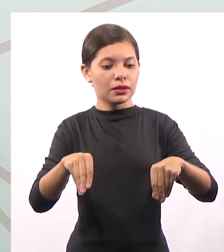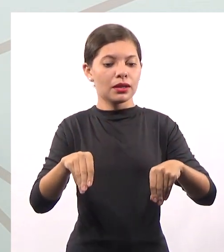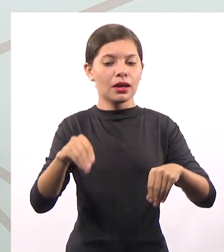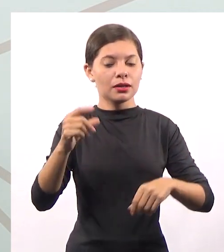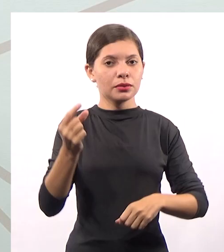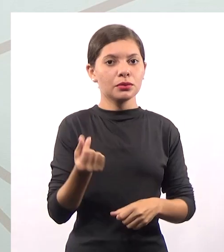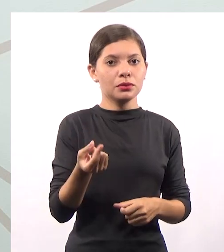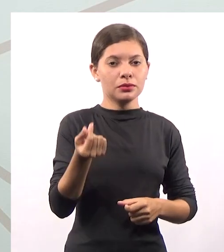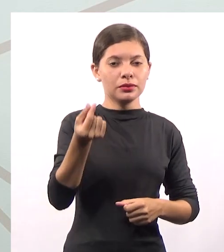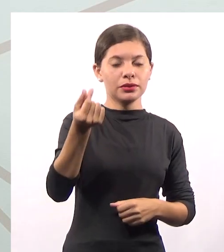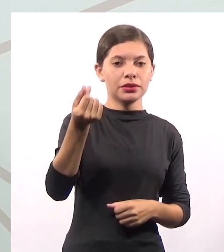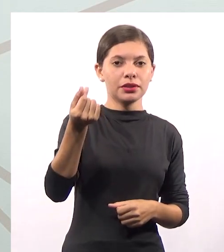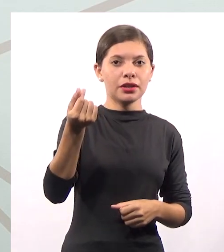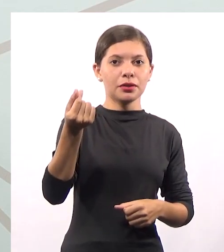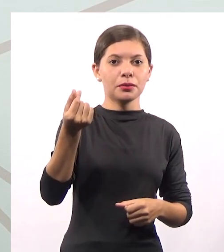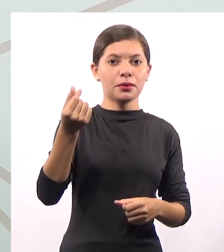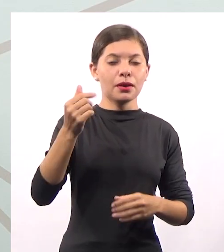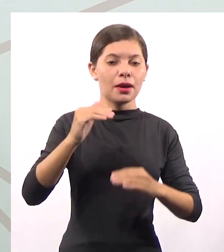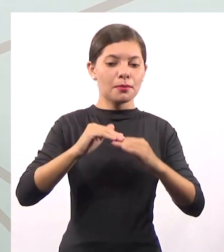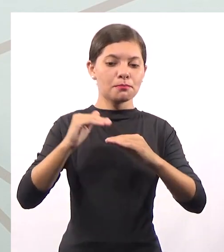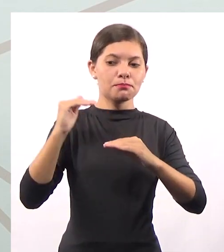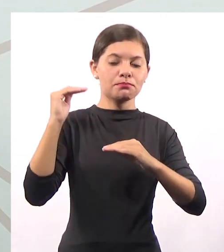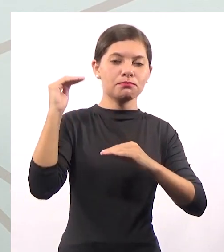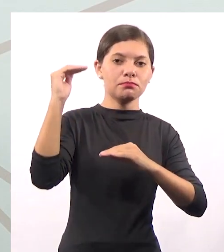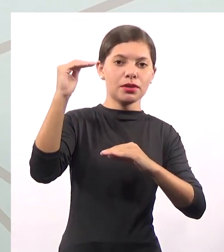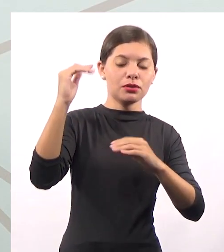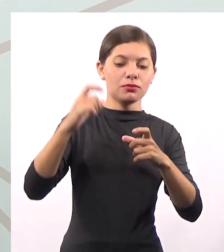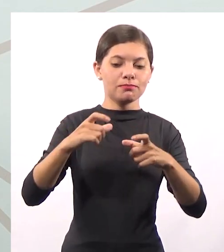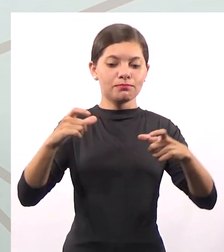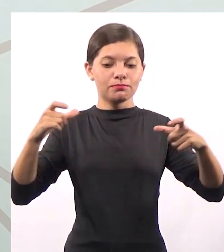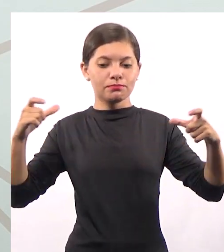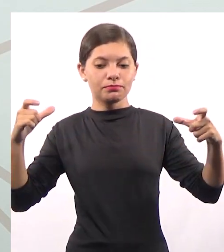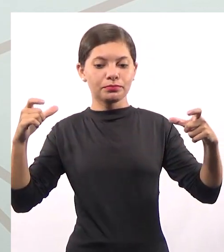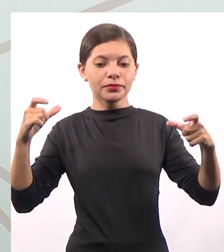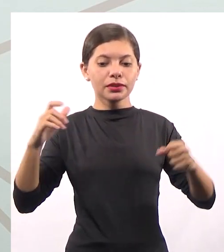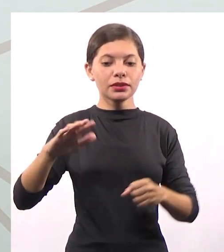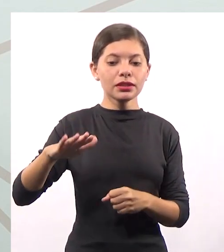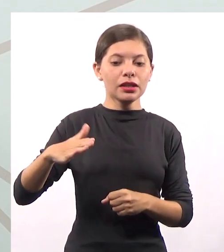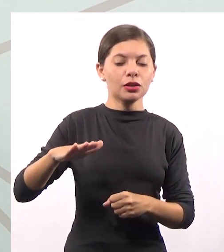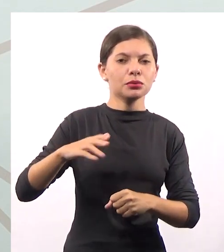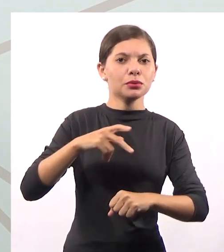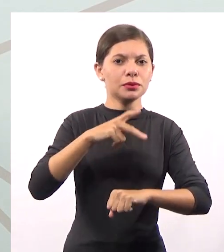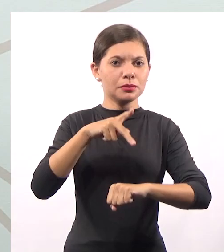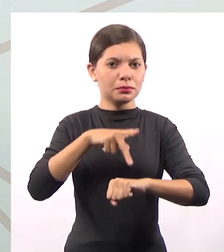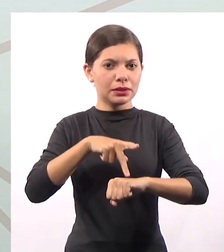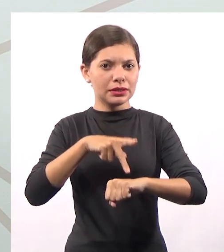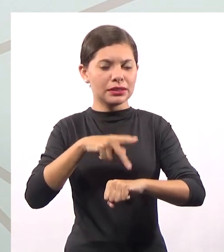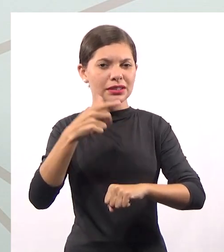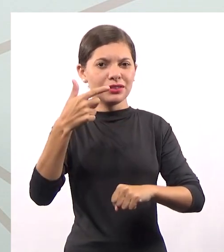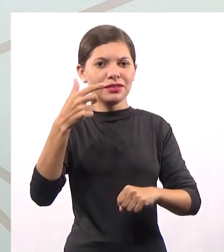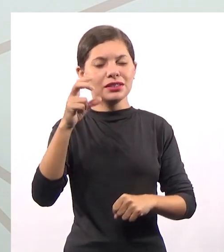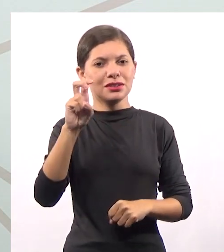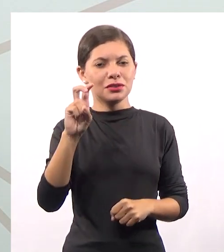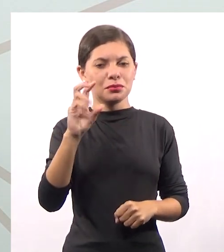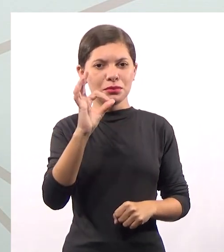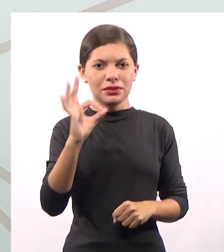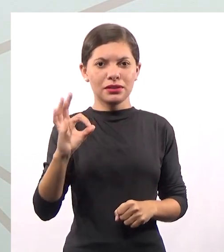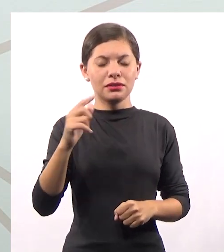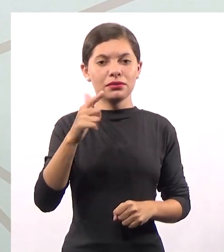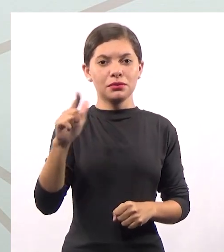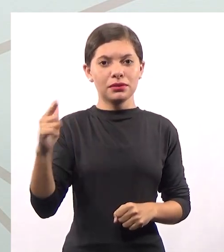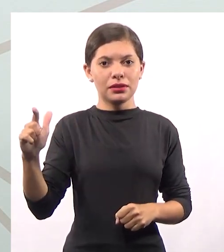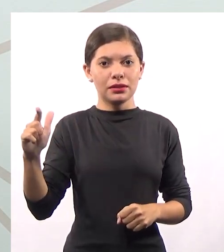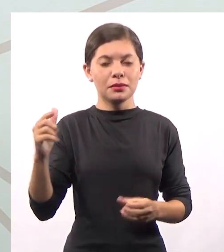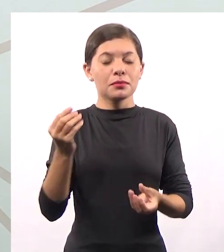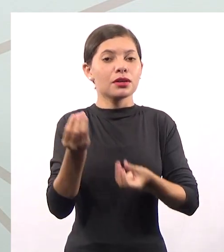dos recursos financeiros, eles chegam a ser maior. Em alguns países não é 25%, mas